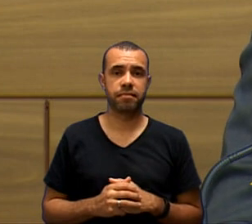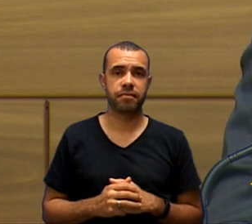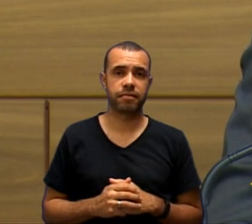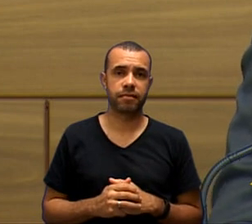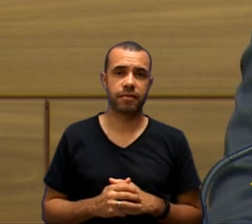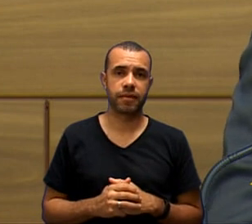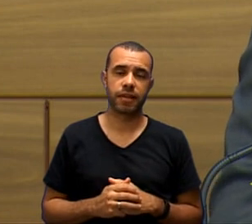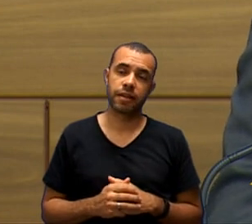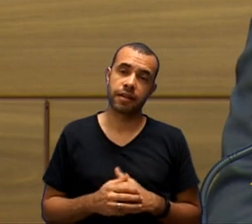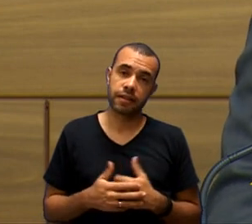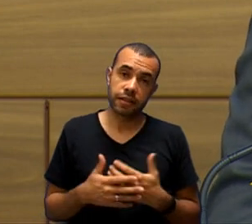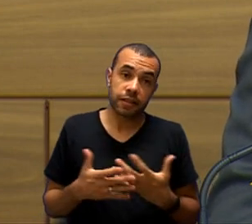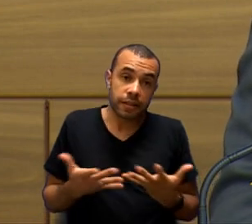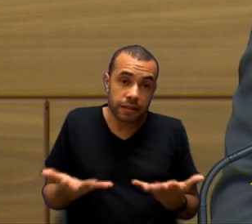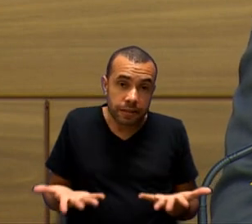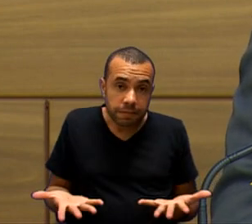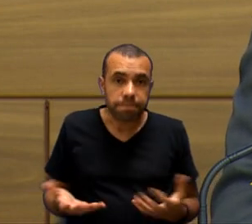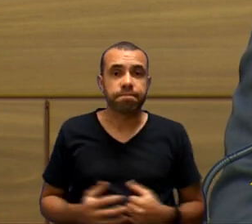Bom.